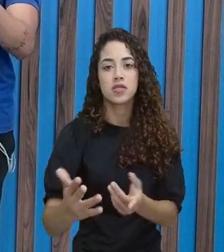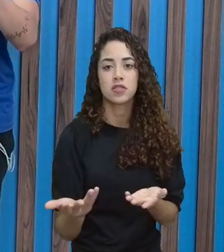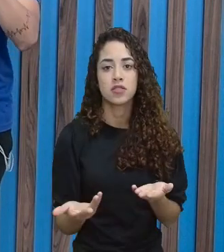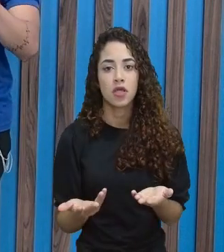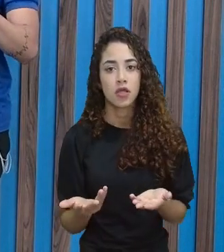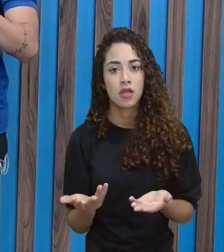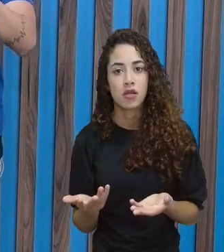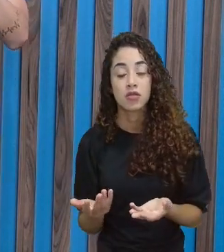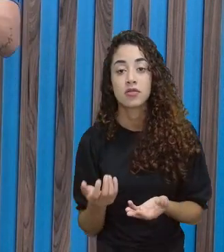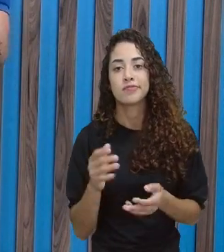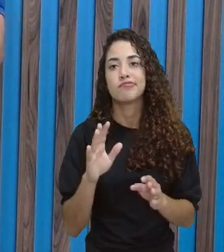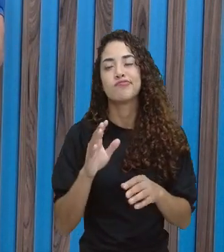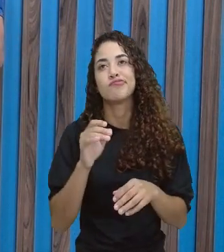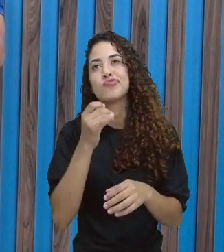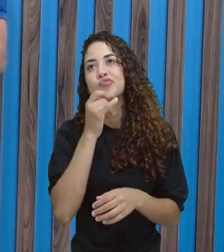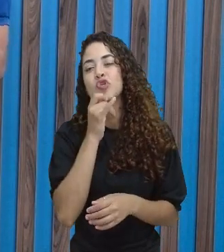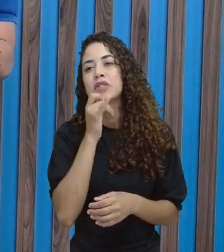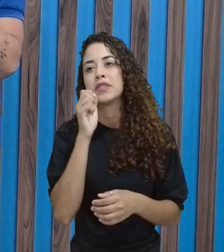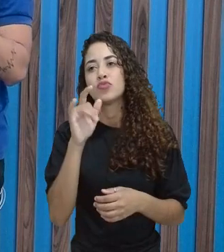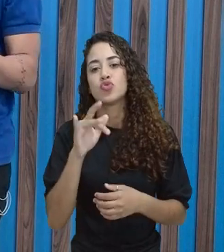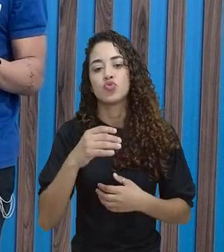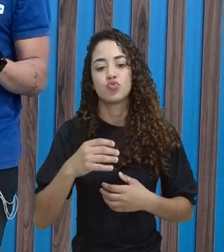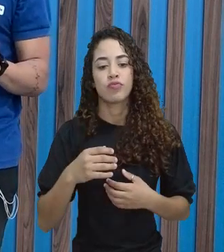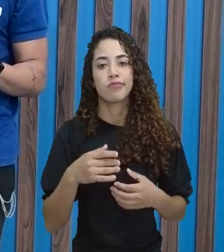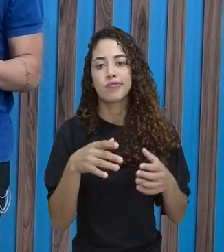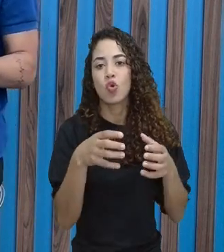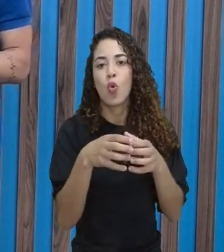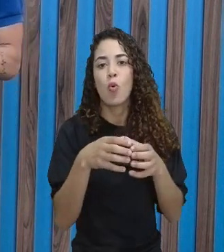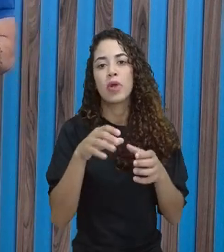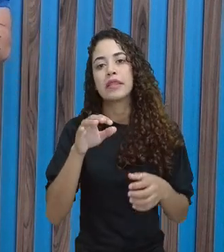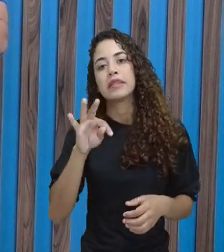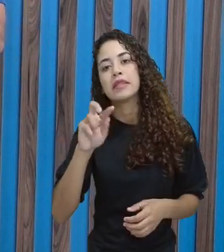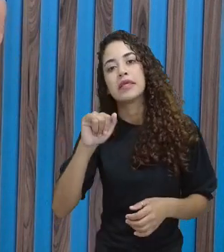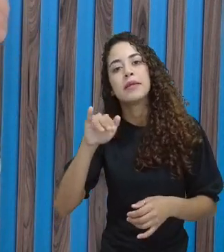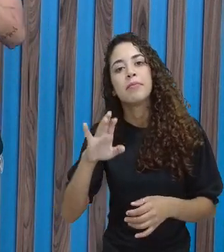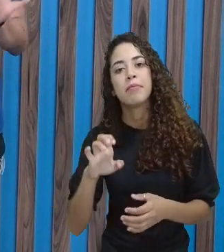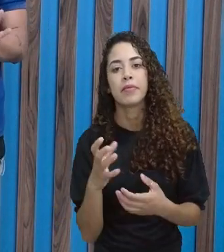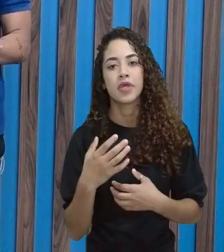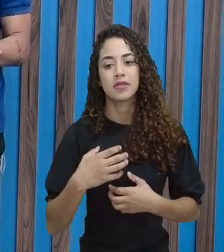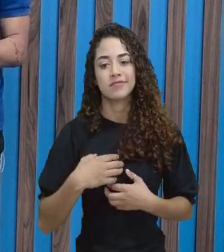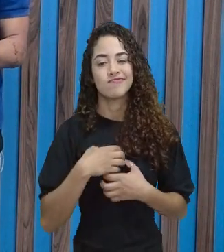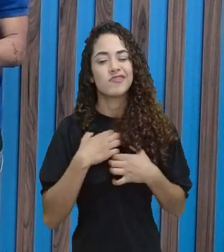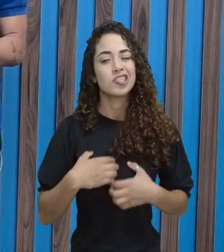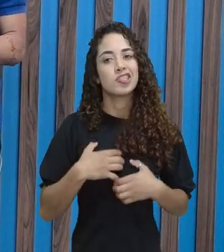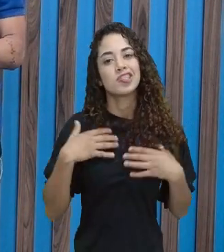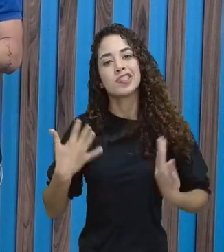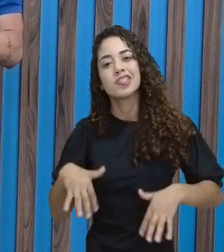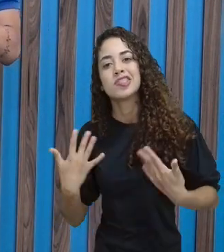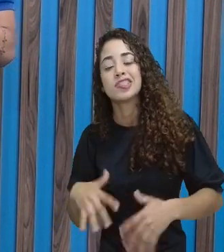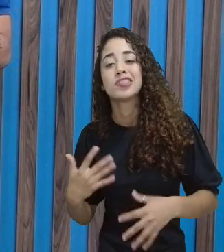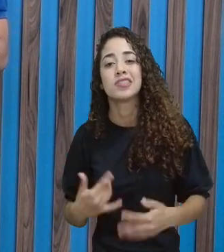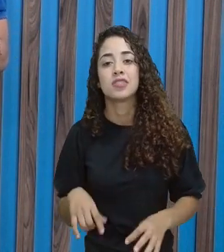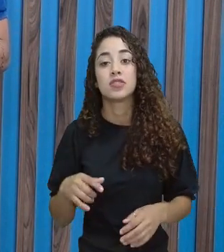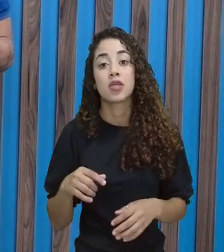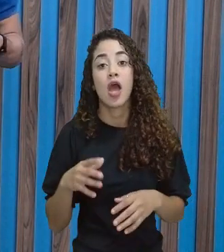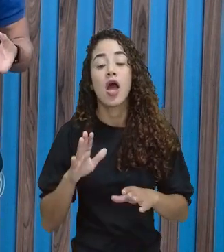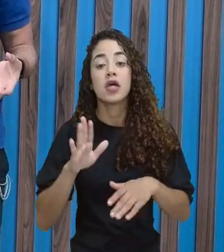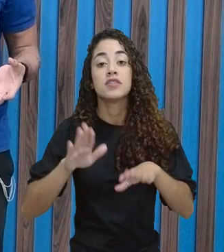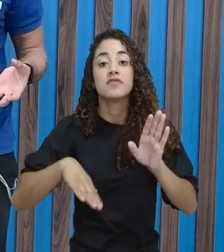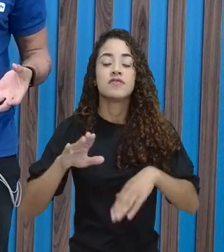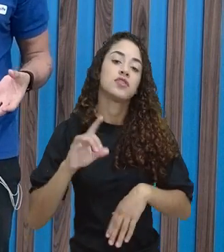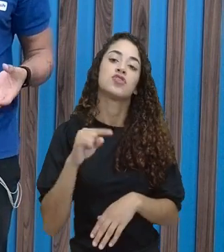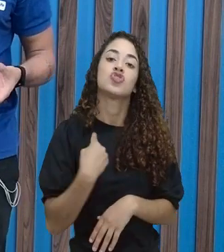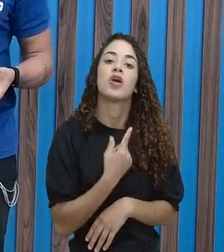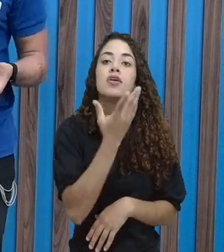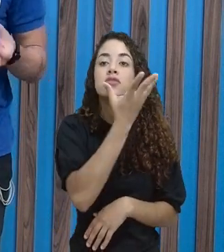inclusive, quando vocês estão muito chateados aí porque o time de vocês está perdendo, né? A gente nunca sabe o que acontece. Às vezes a gente esquece que os